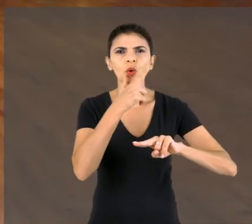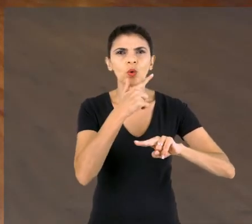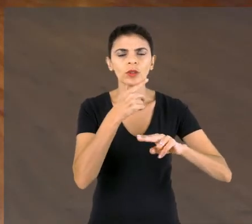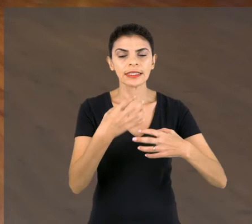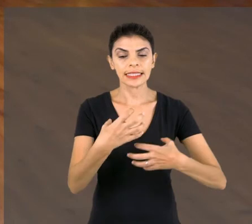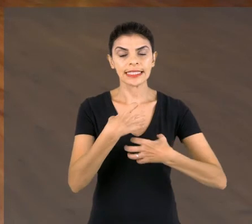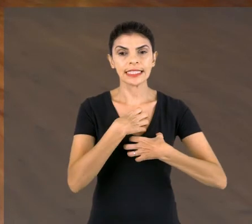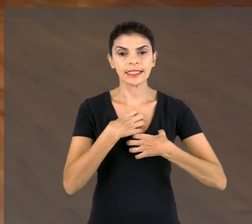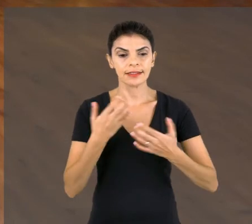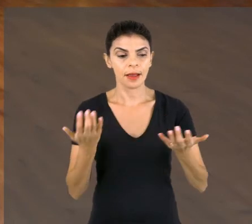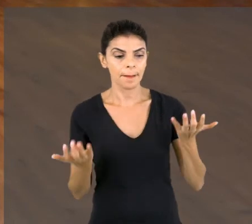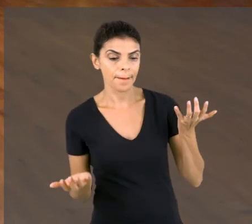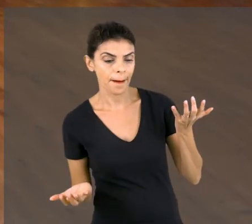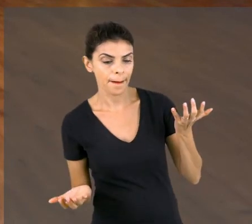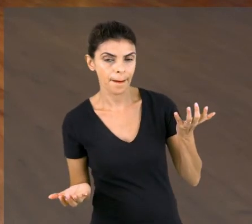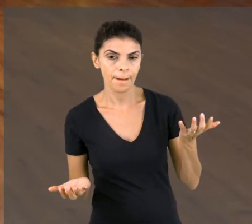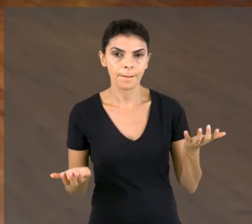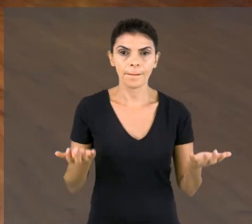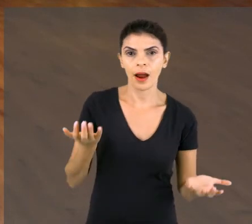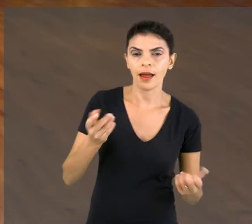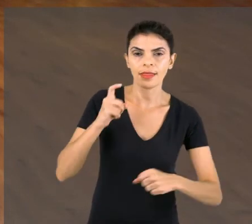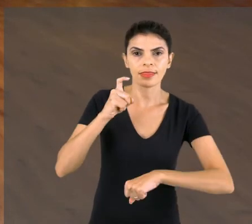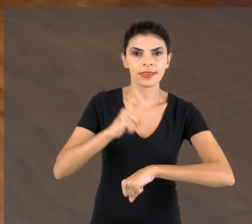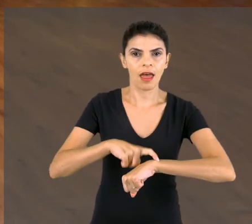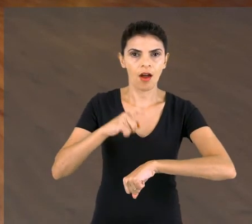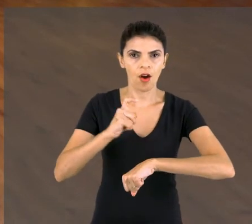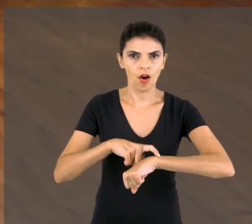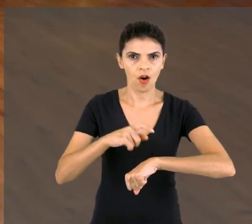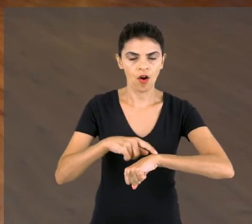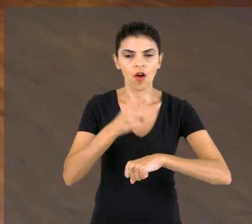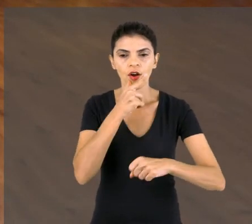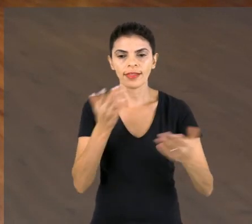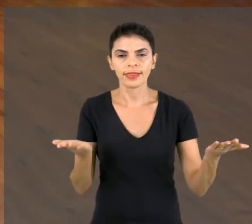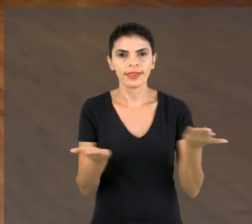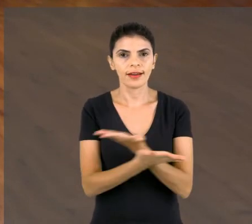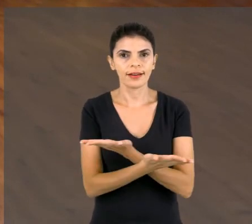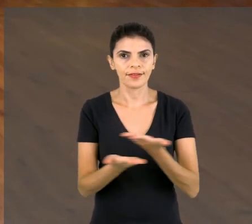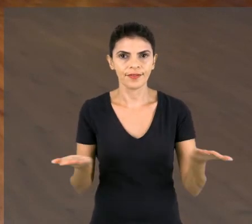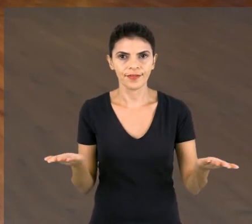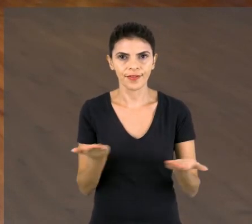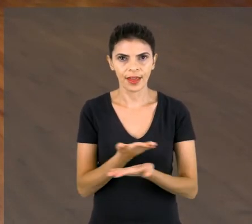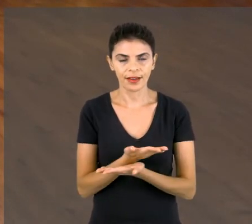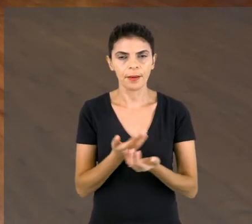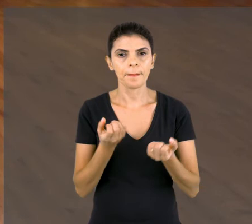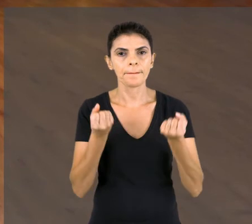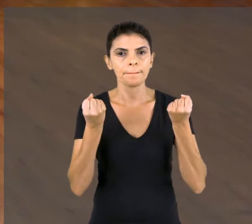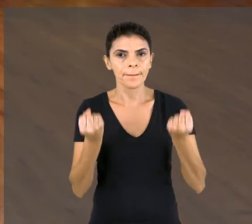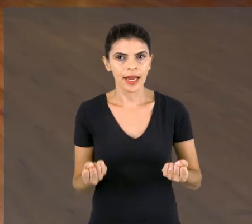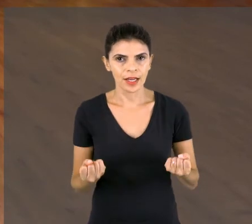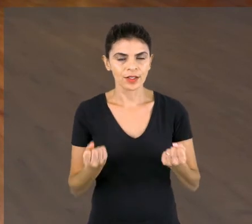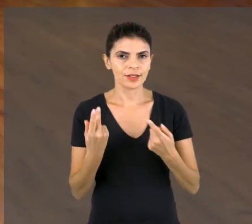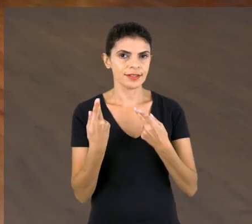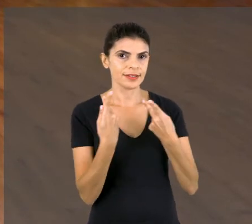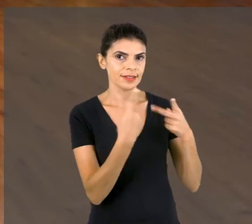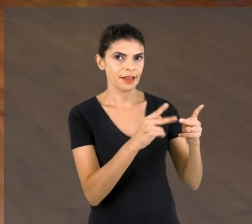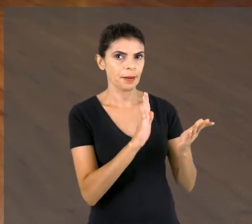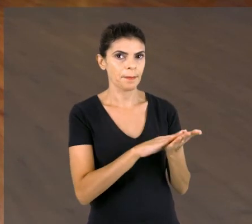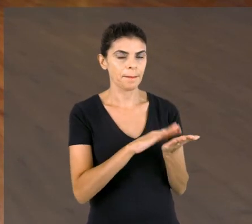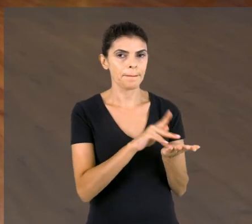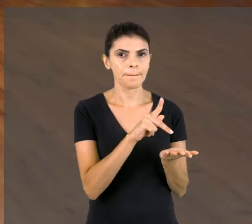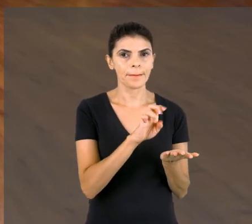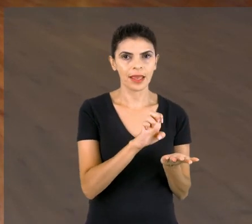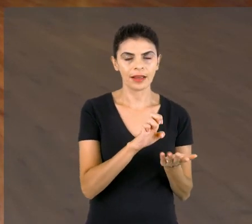consiga sentir essa plataforma na hora que ela transfere o peso todo para um